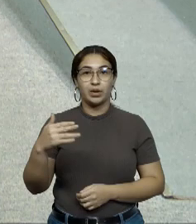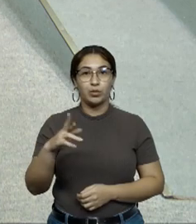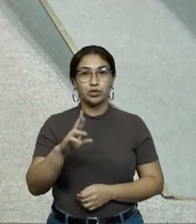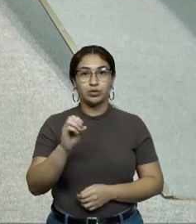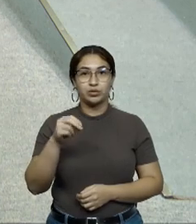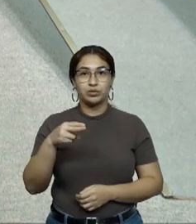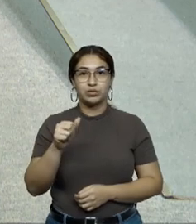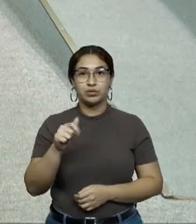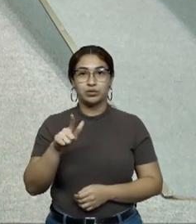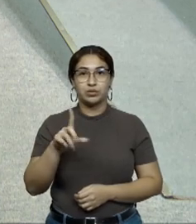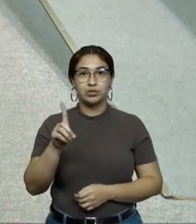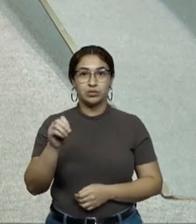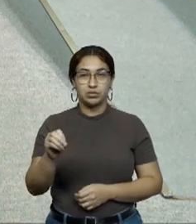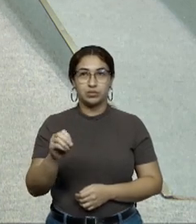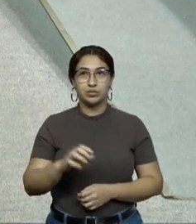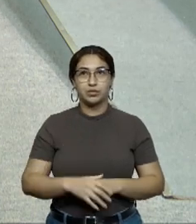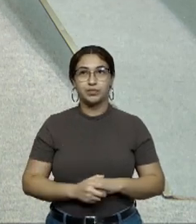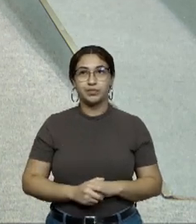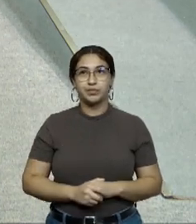Regional de Araranguá